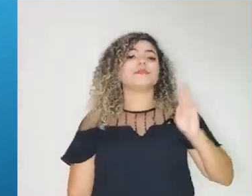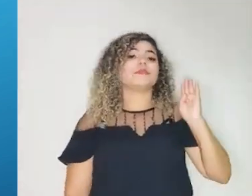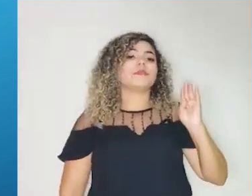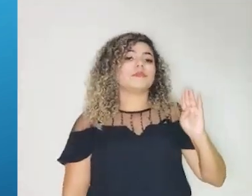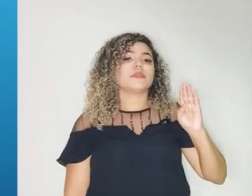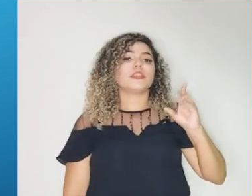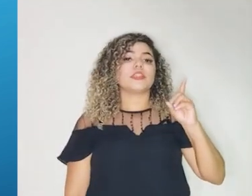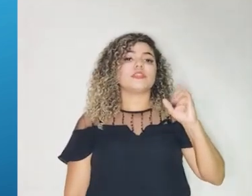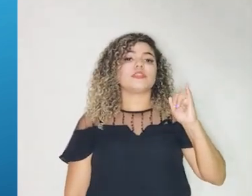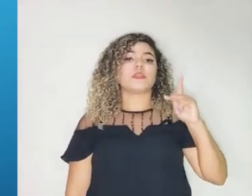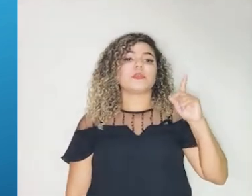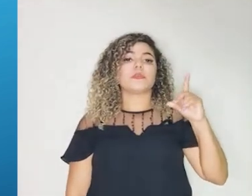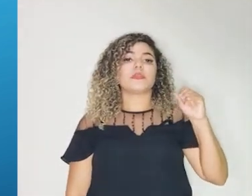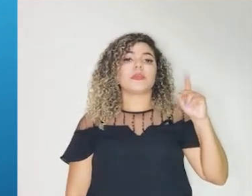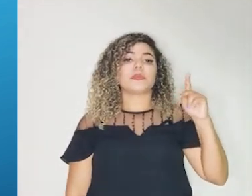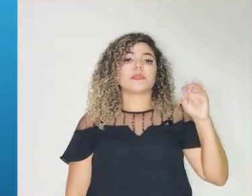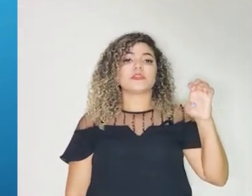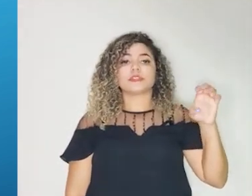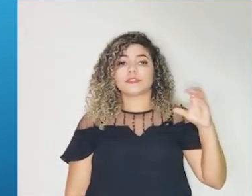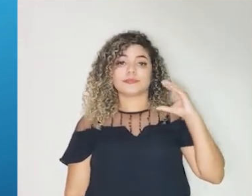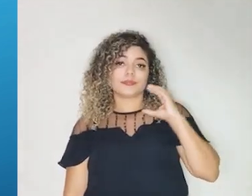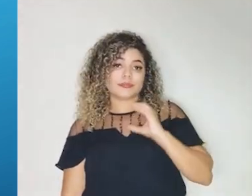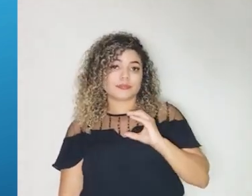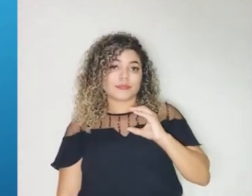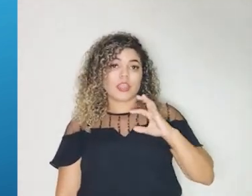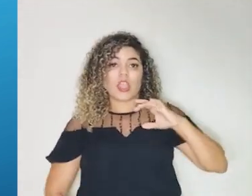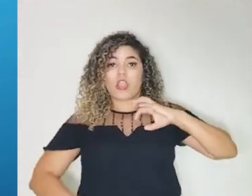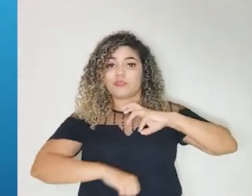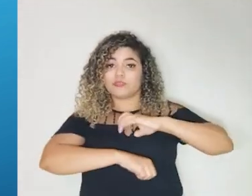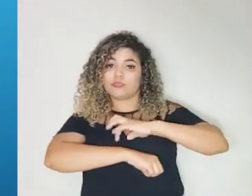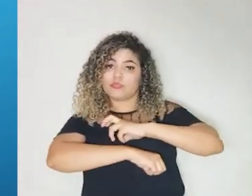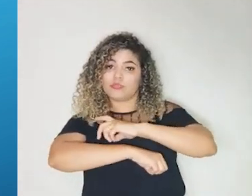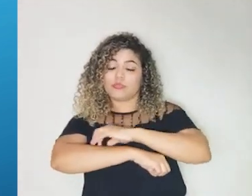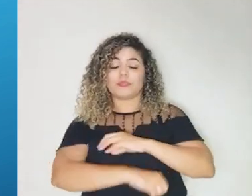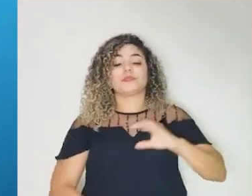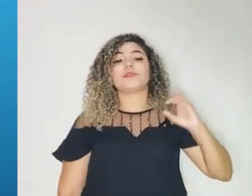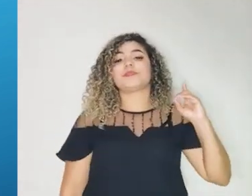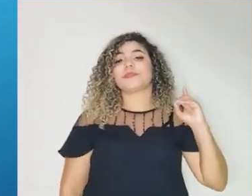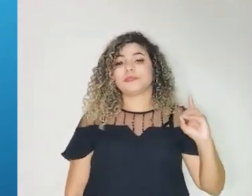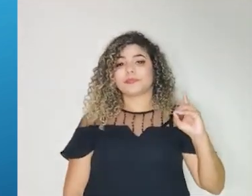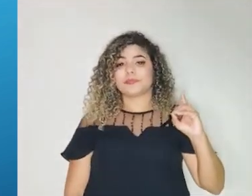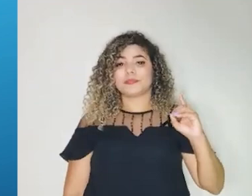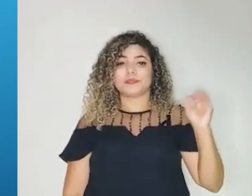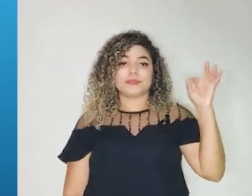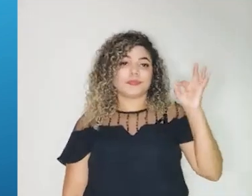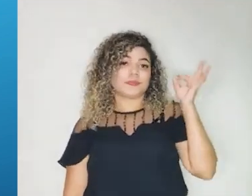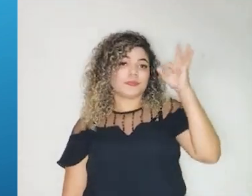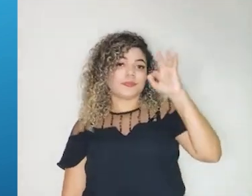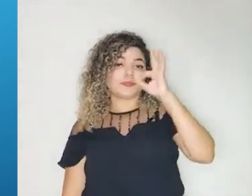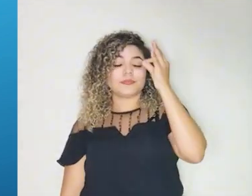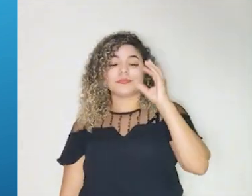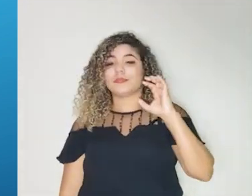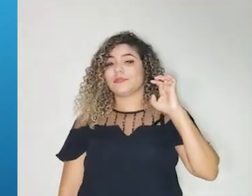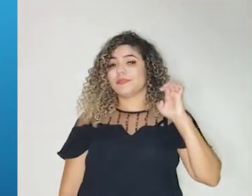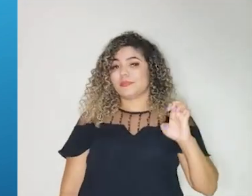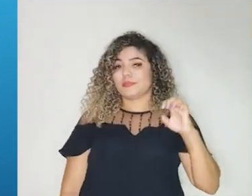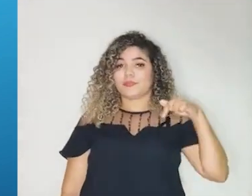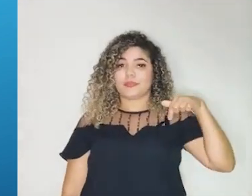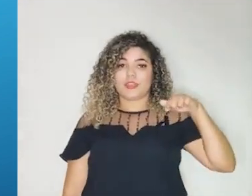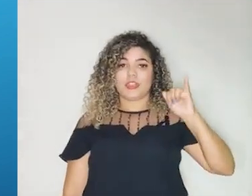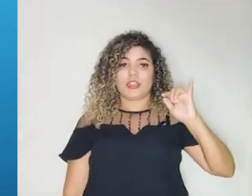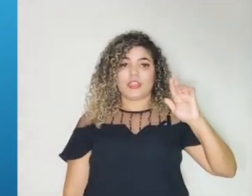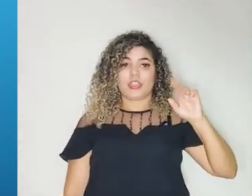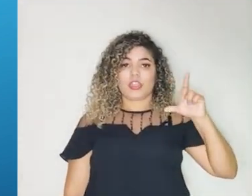B, diplópodes. Letra C, aracnídeos. Letra D, insetos. Ou letra E,